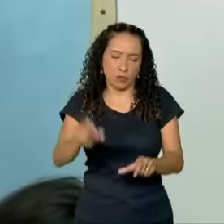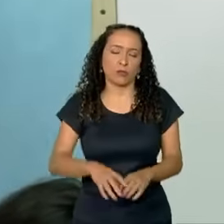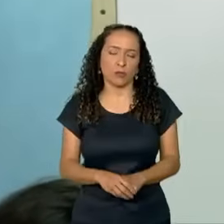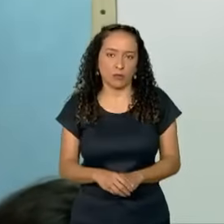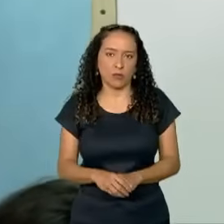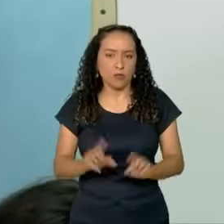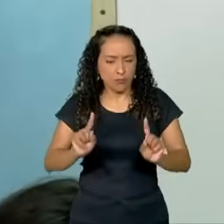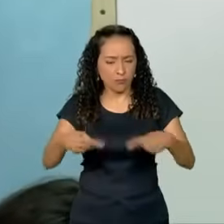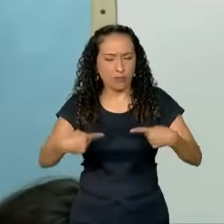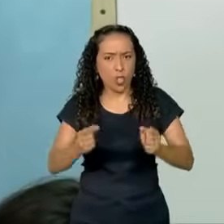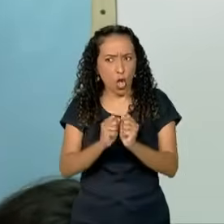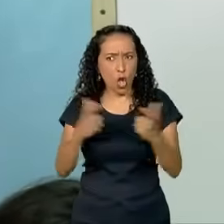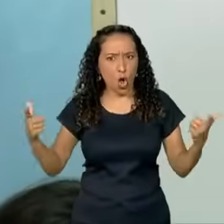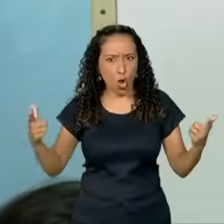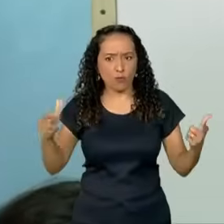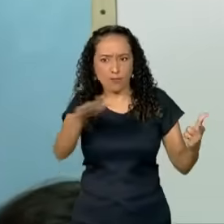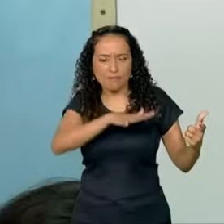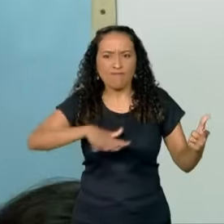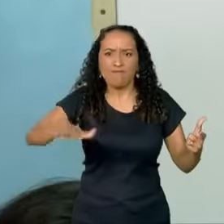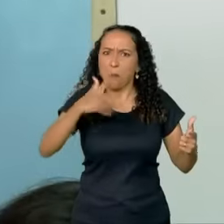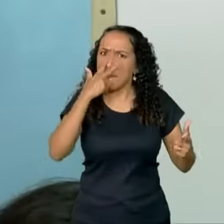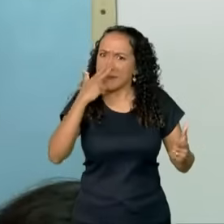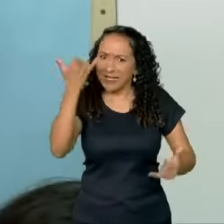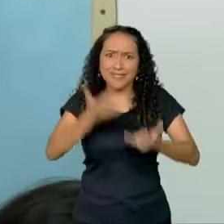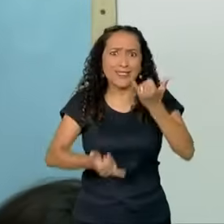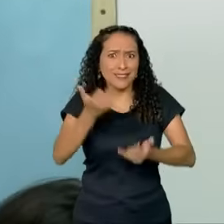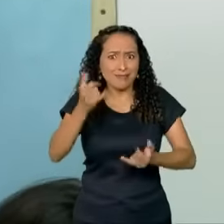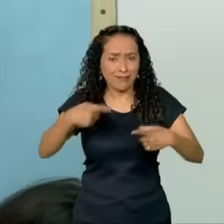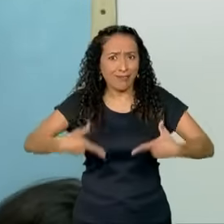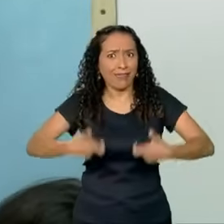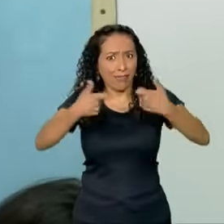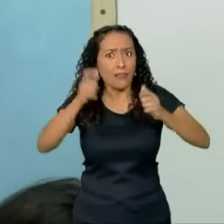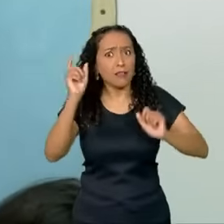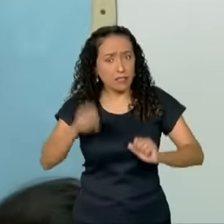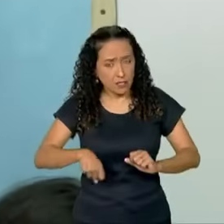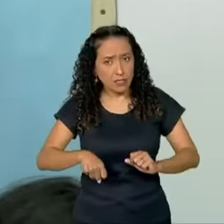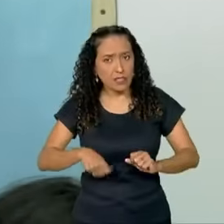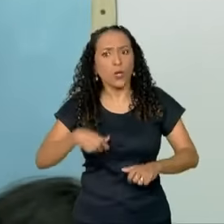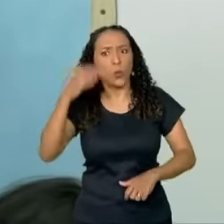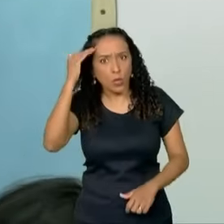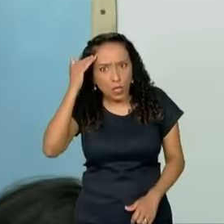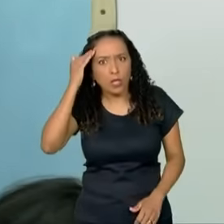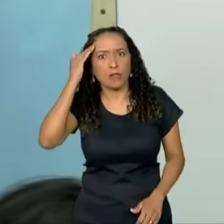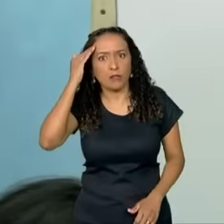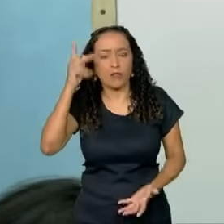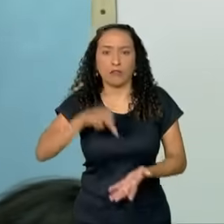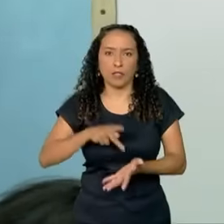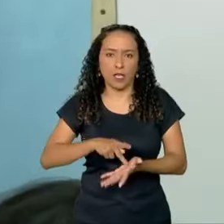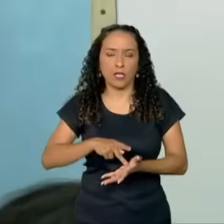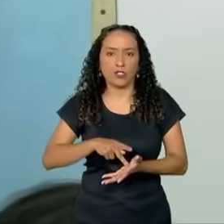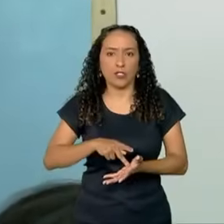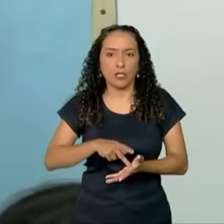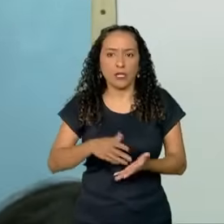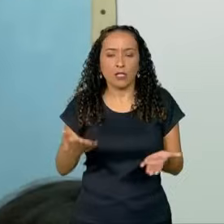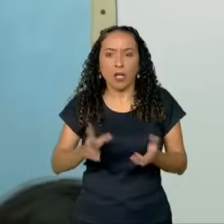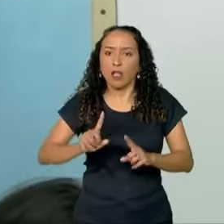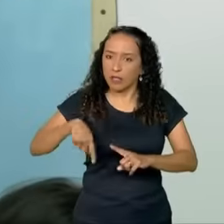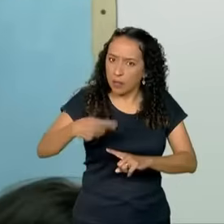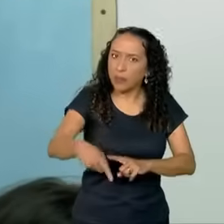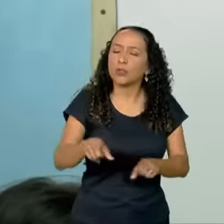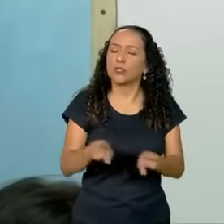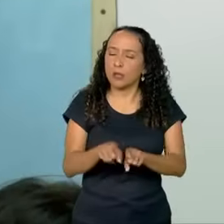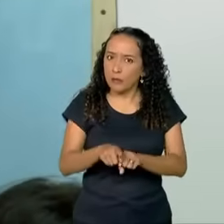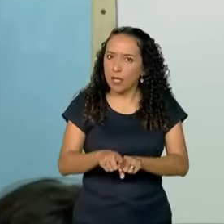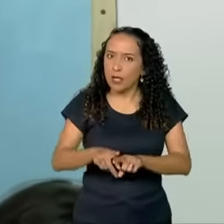O desafio é grande, é cenário de guerra, sim, eu também entendo que é, está sendo ainda e vai ser depois para